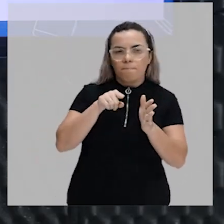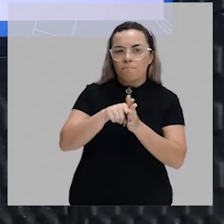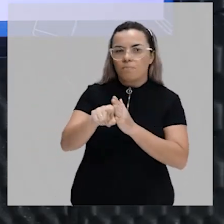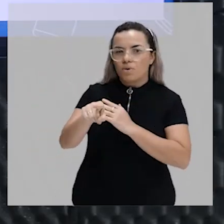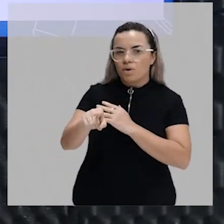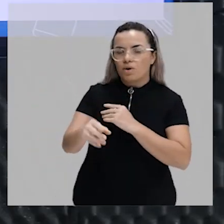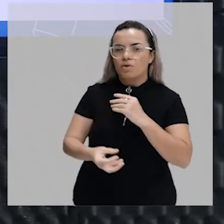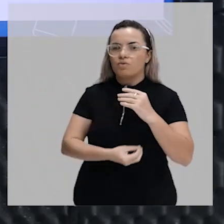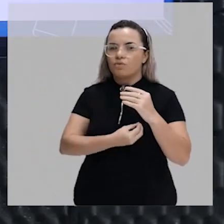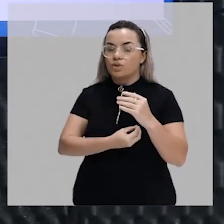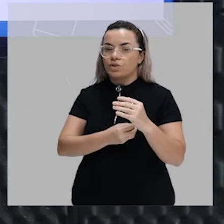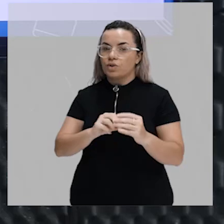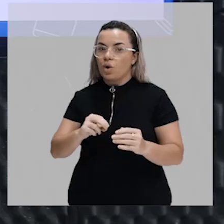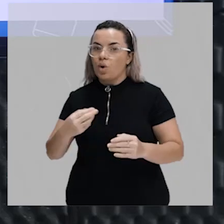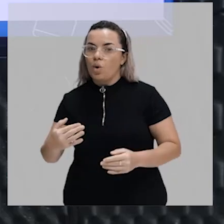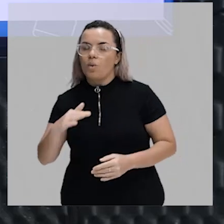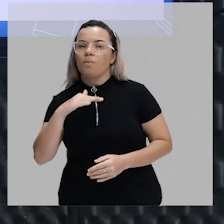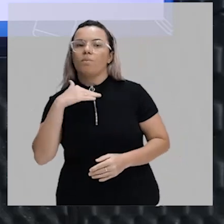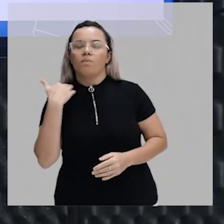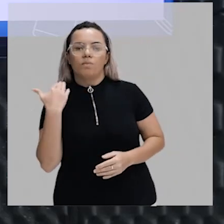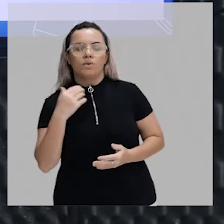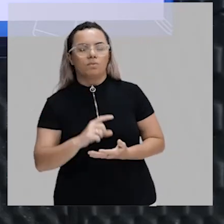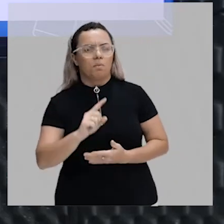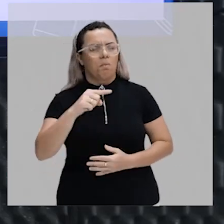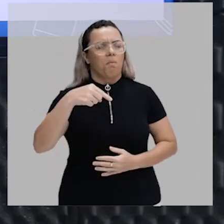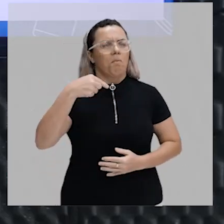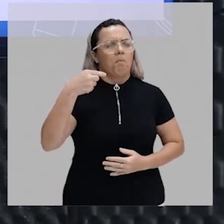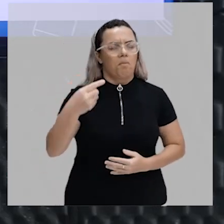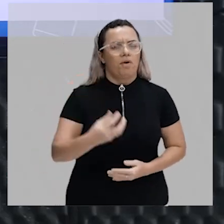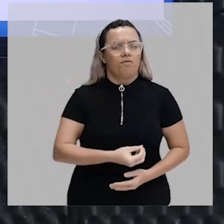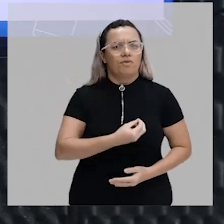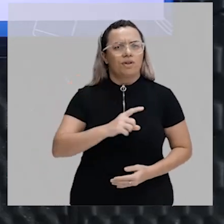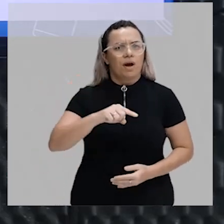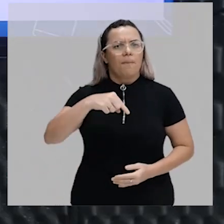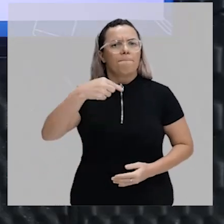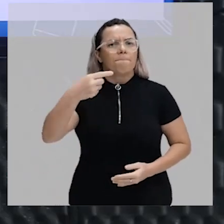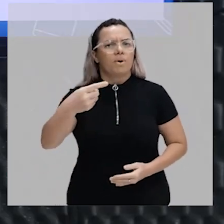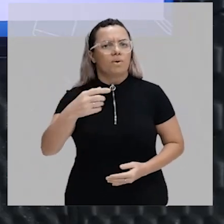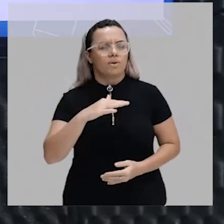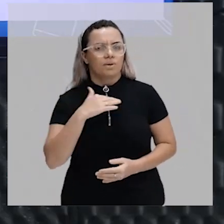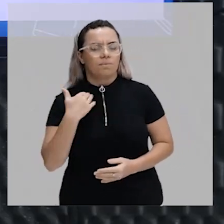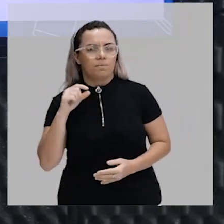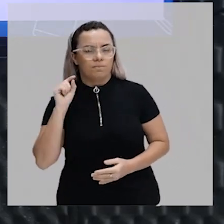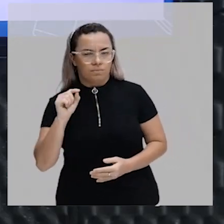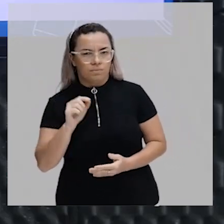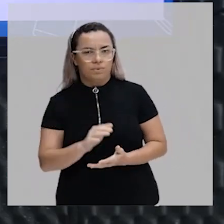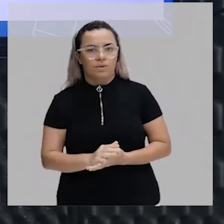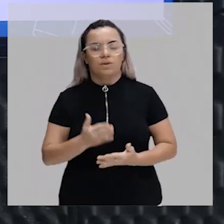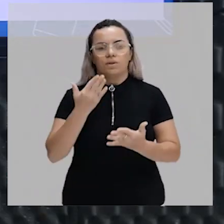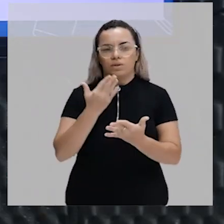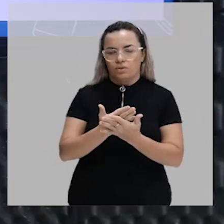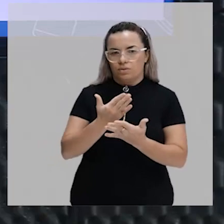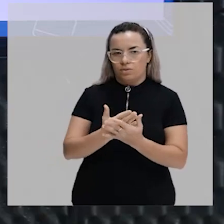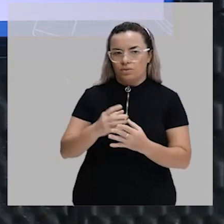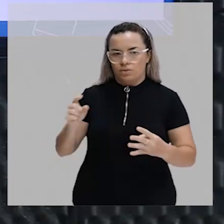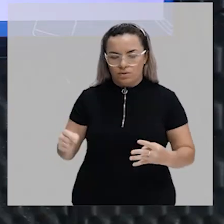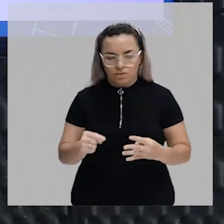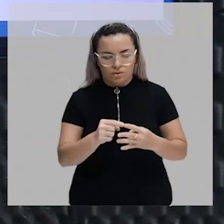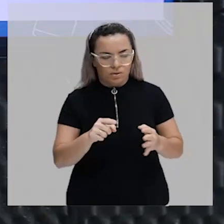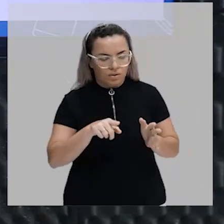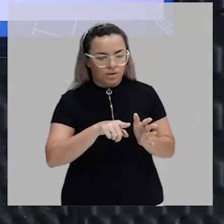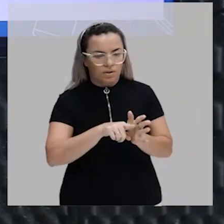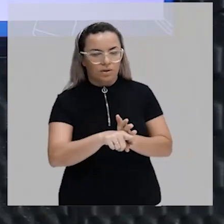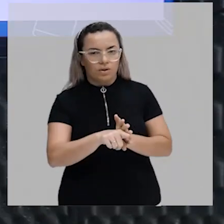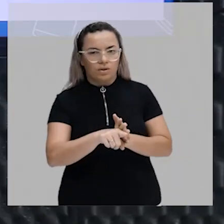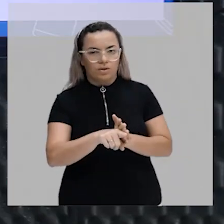vida e morte. Lembra? Vida após a morte, nesse sentido assim, um pouco discreto, mas se trabalha mesmo com essas questões